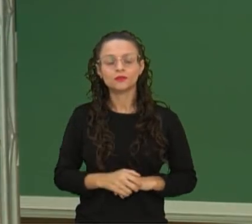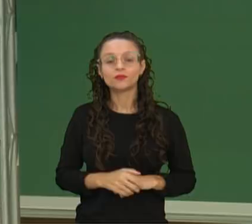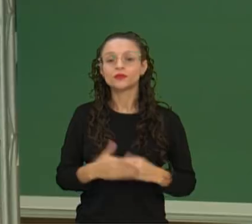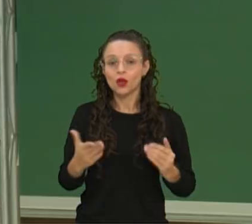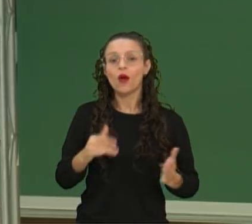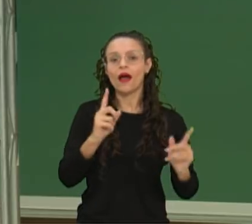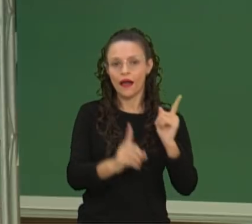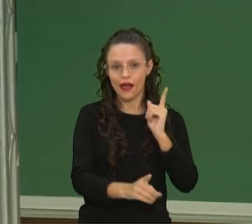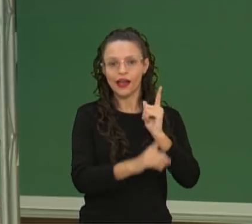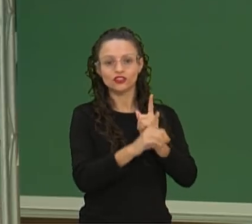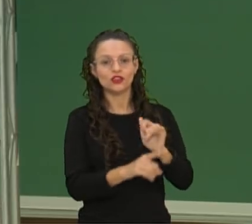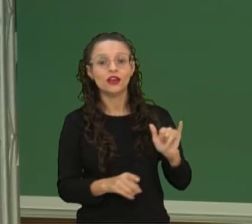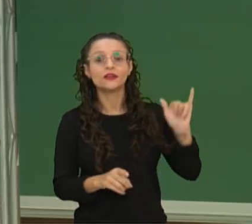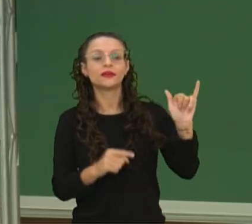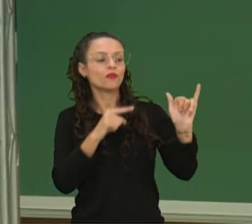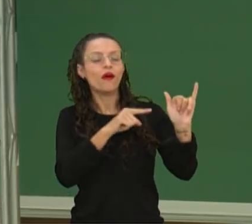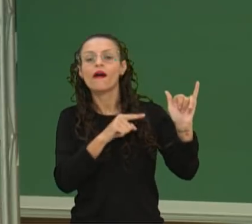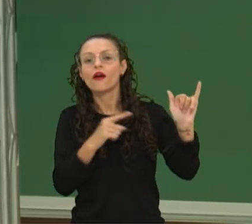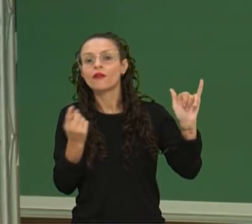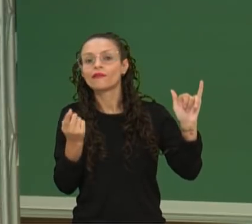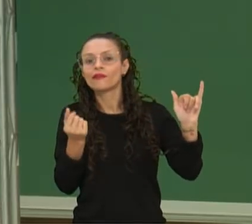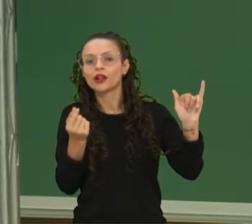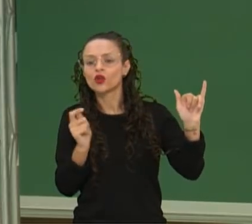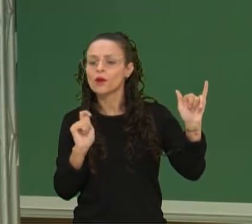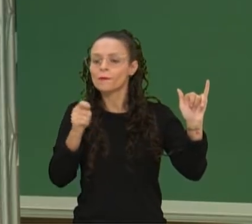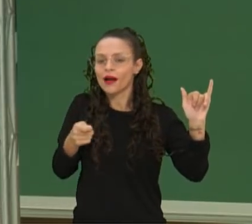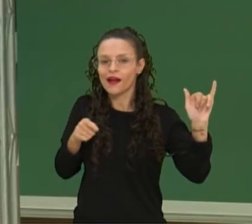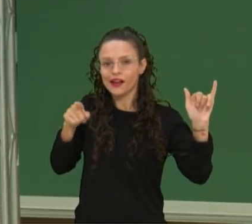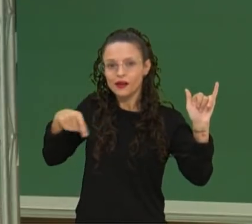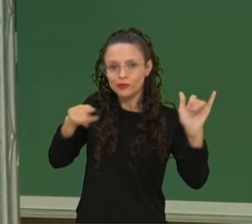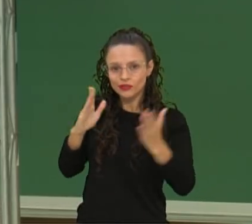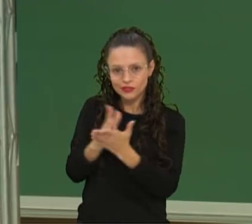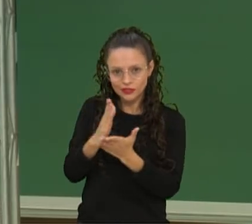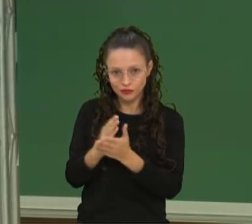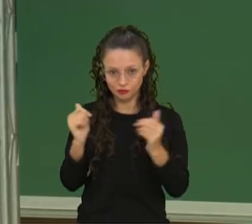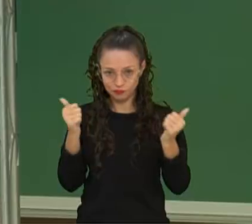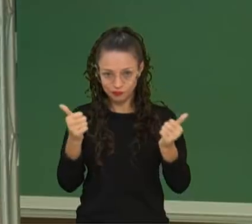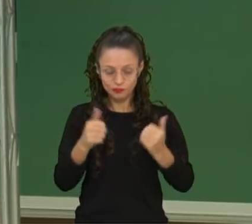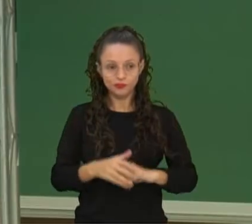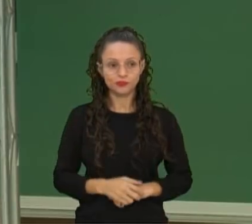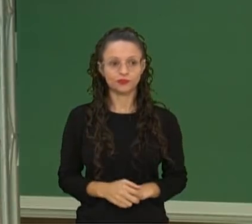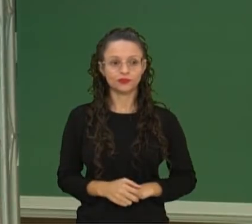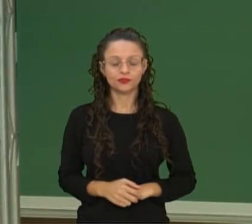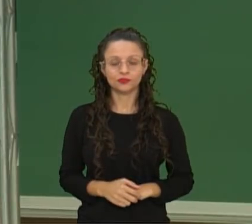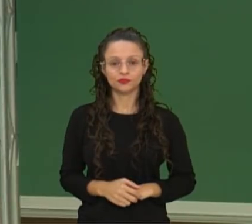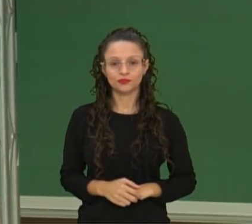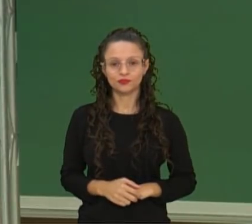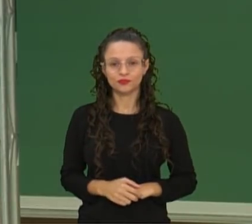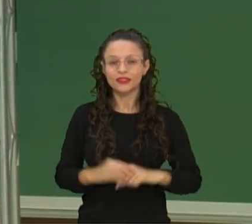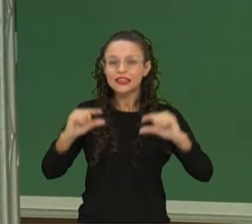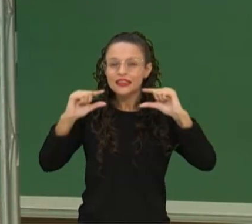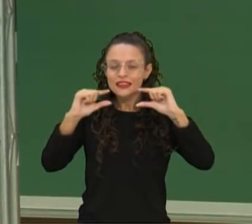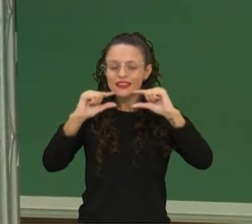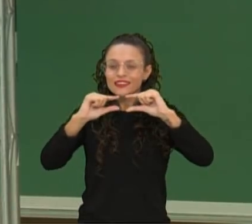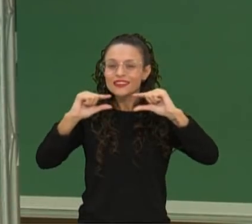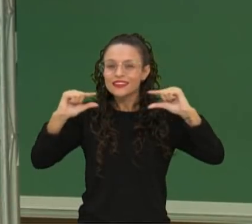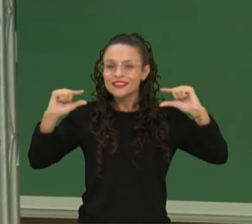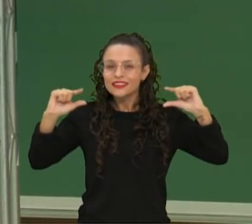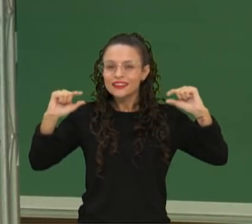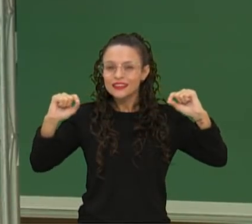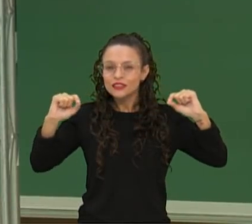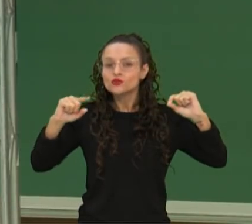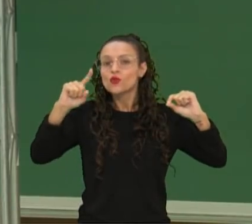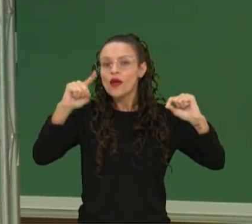o valor a ser pago por essa escolha que eu fiz, ok? Que vai ser o Y. Isso daqui, né, é o que a gente chama de lei